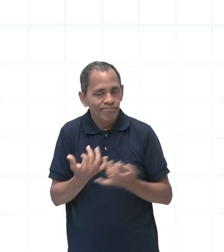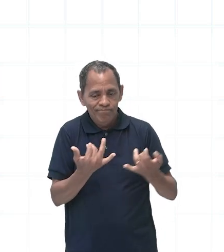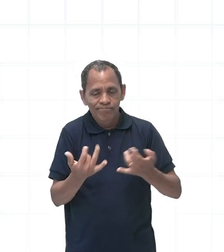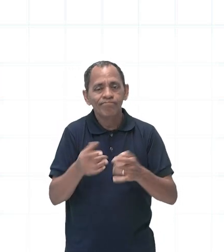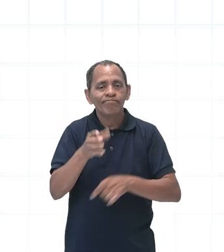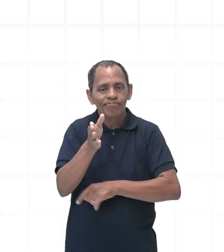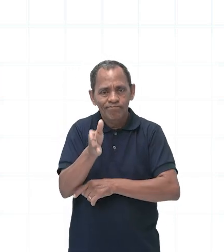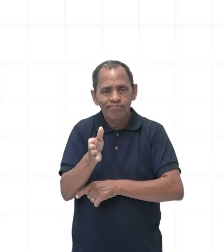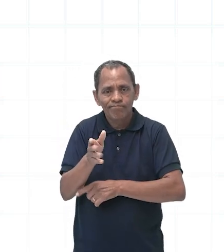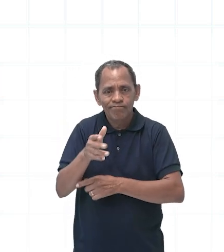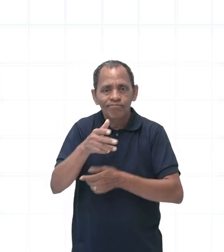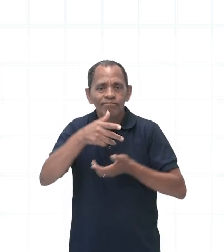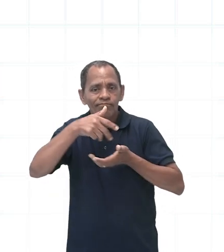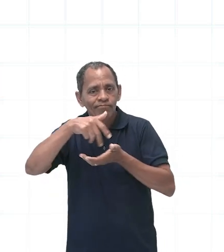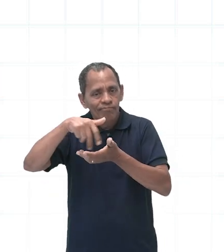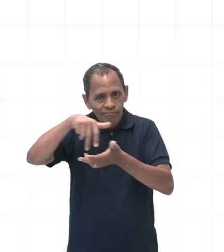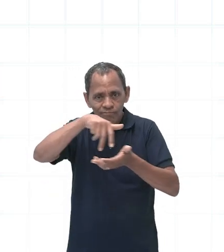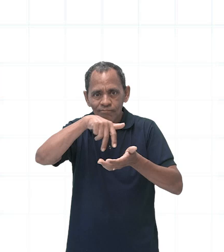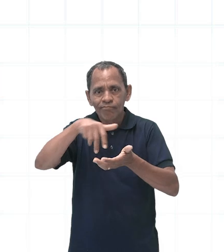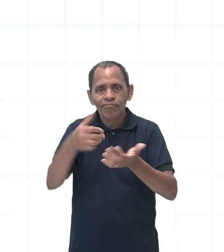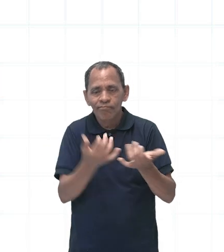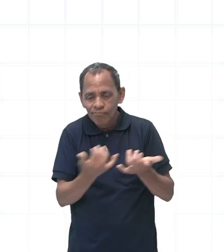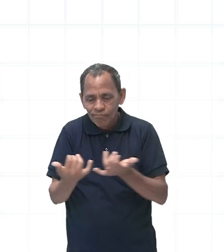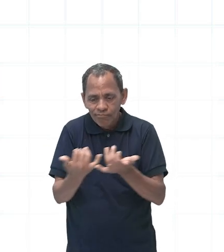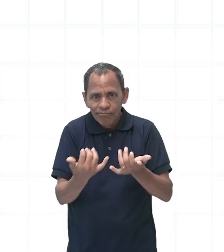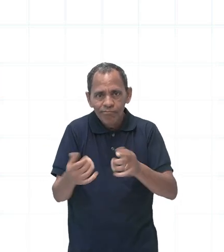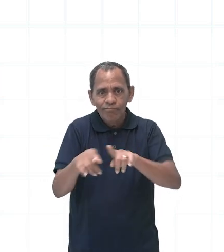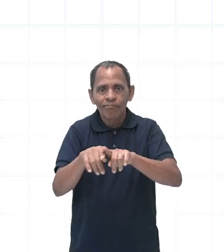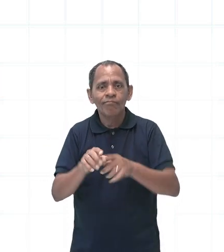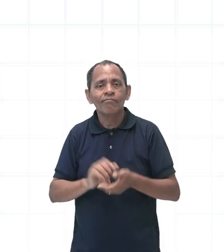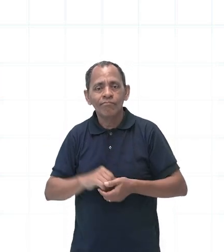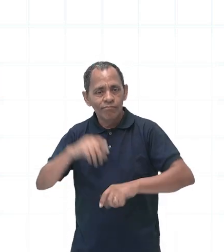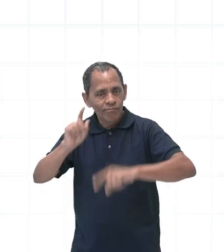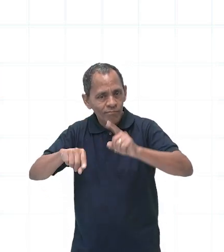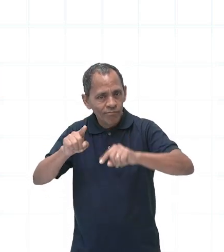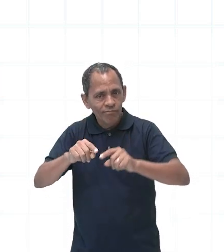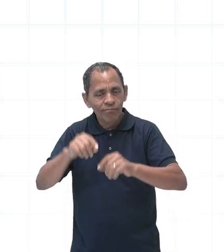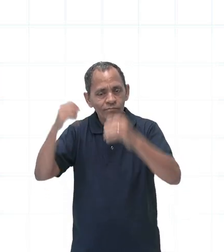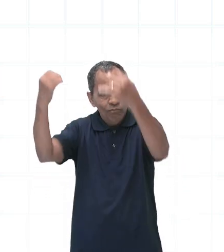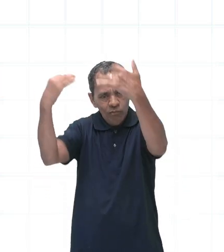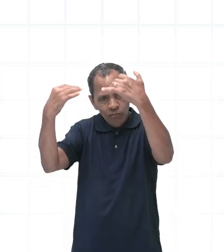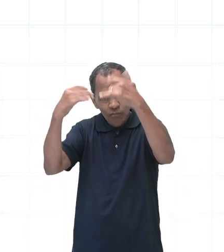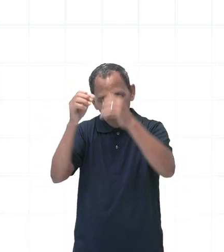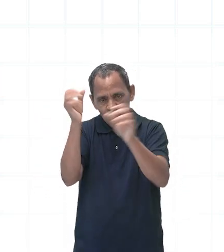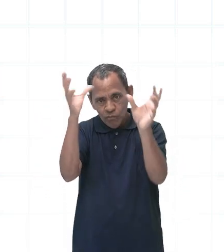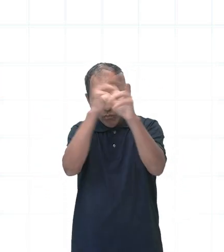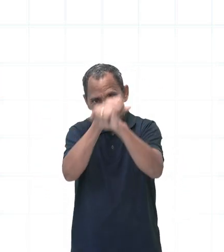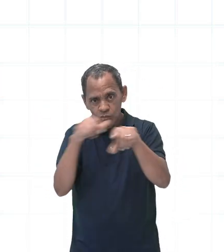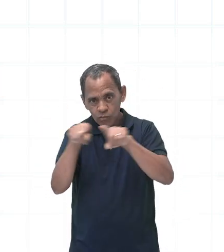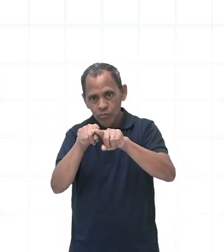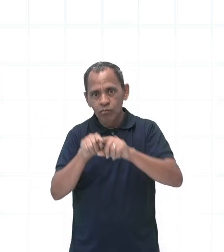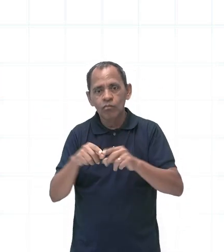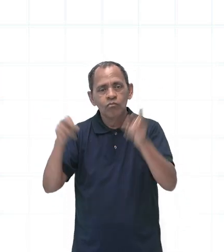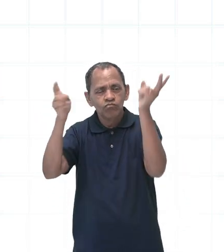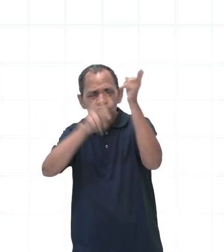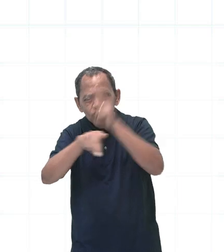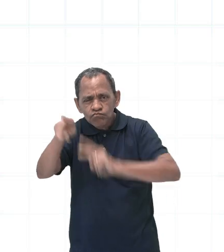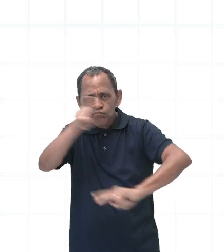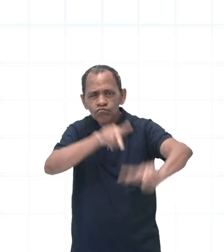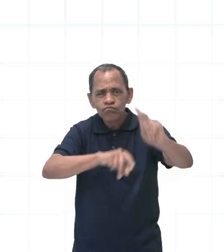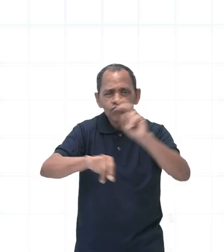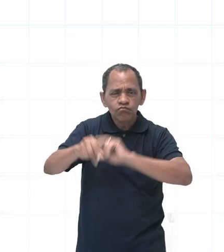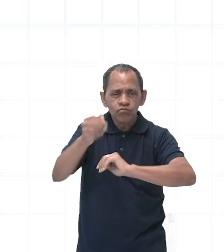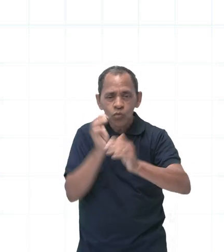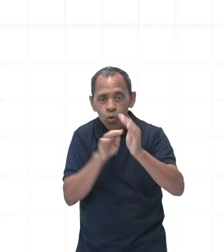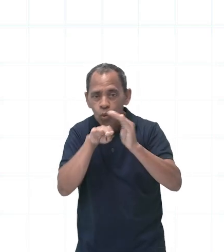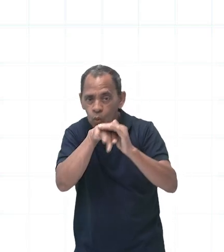bailar. Tão indiferente a noite, bruma, chuva, escuridão, ainda que o vento açoite, guardo-a